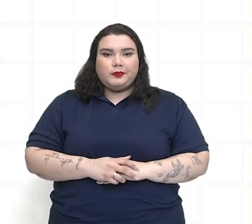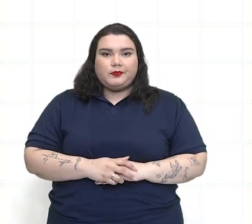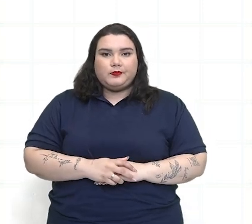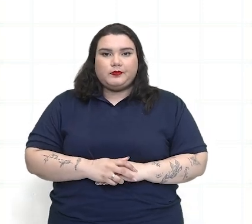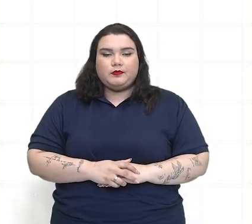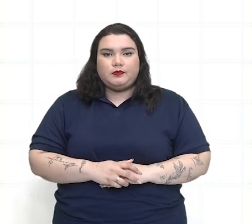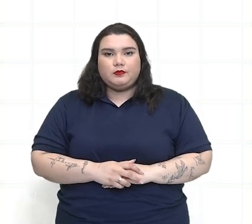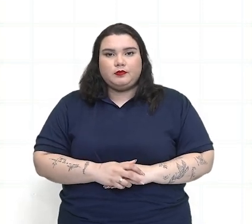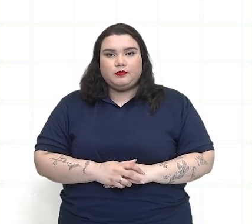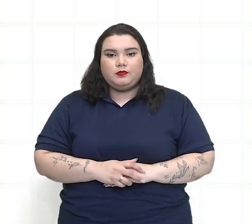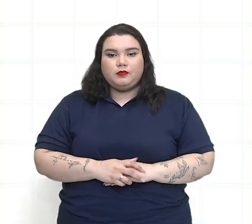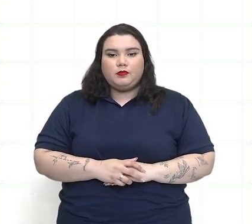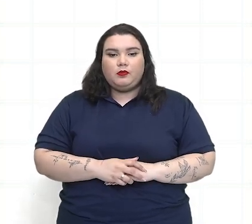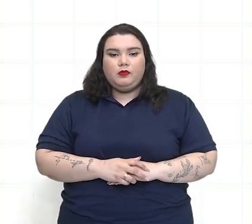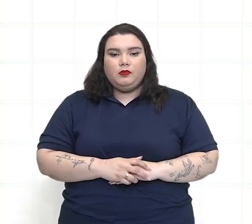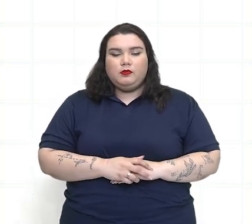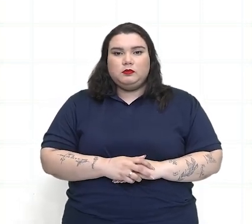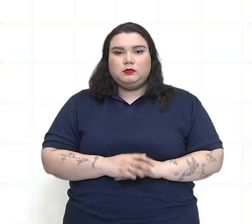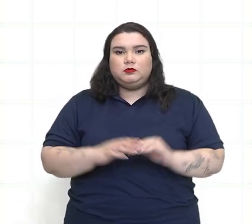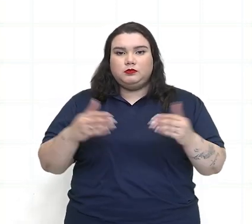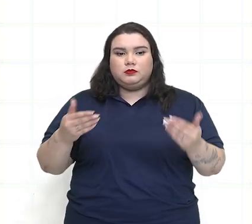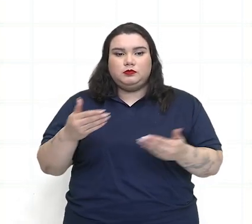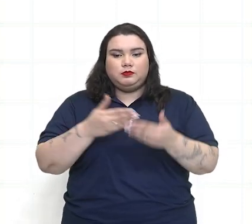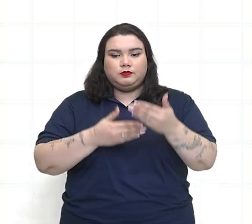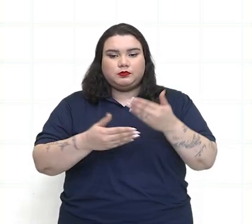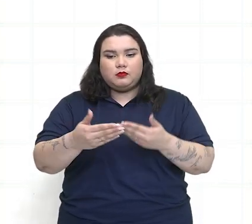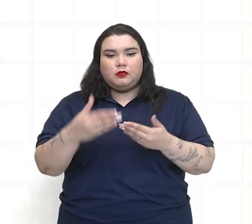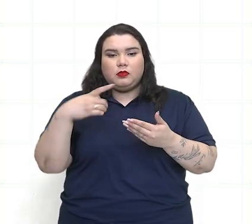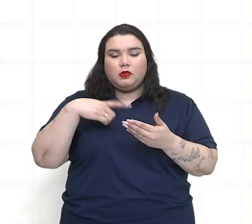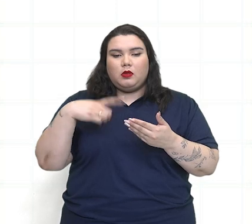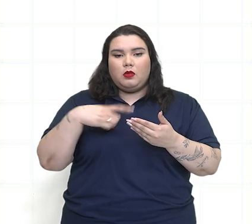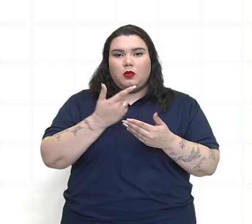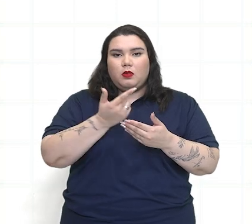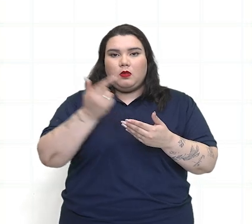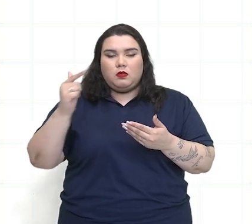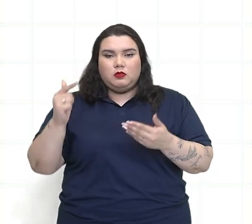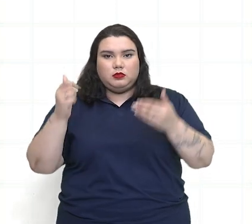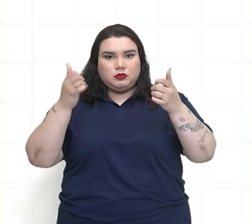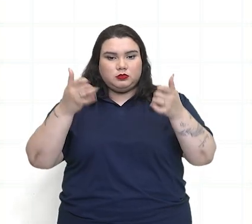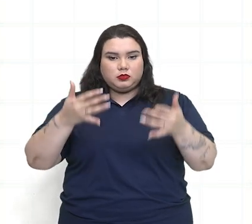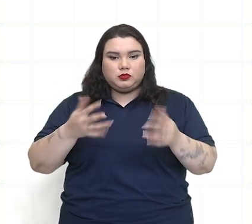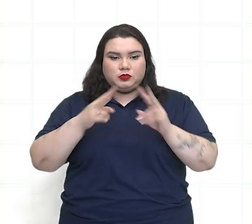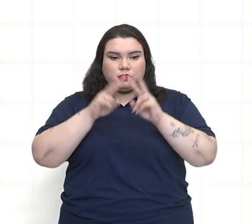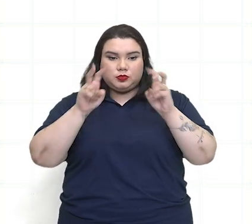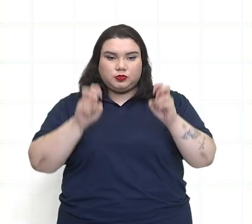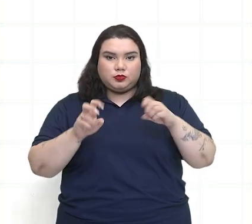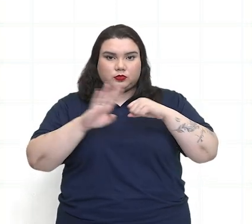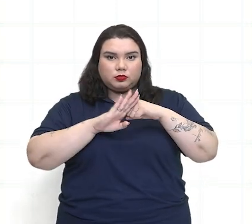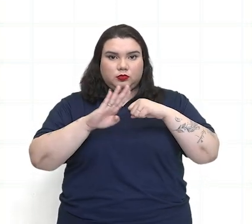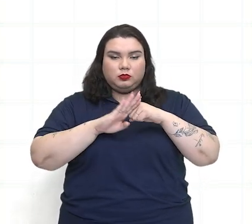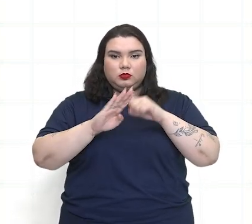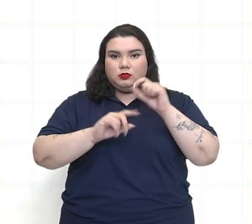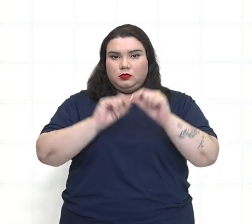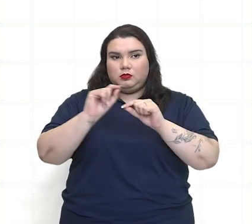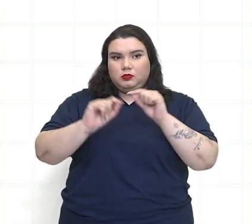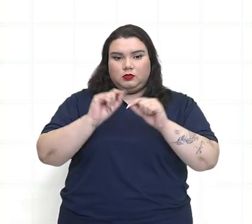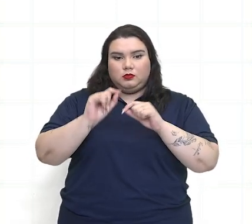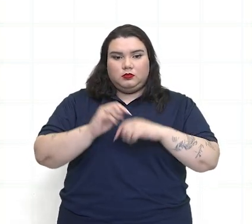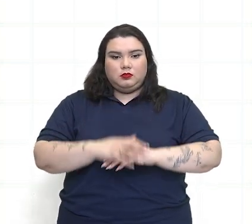Muito bem. Seguindo então, uma peculiaridade que você tem que entender sobre o substantivo é a